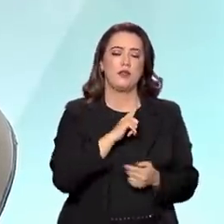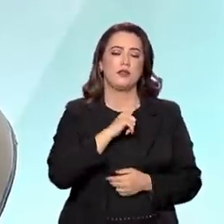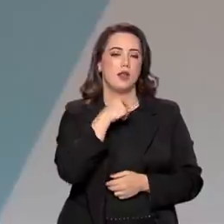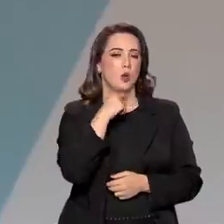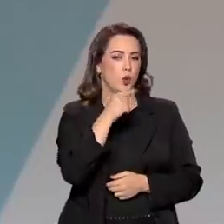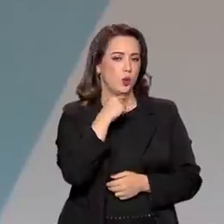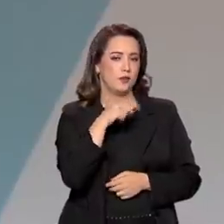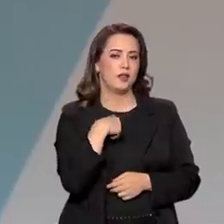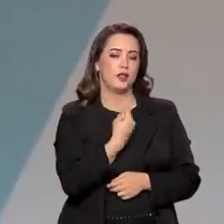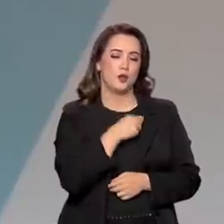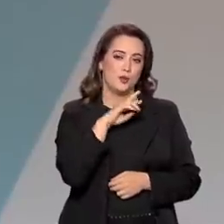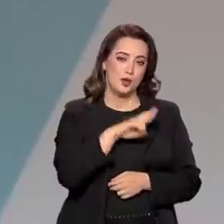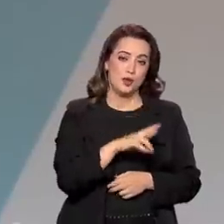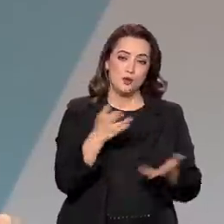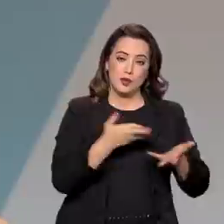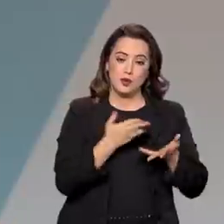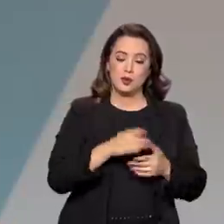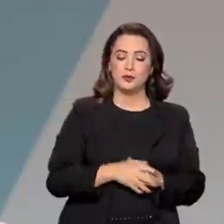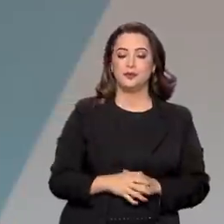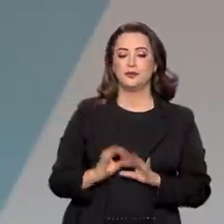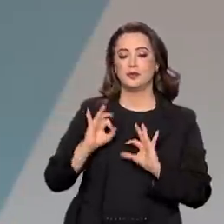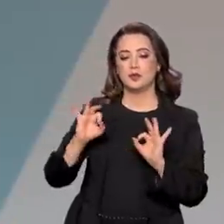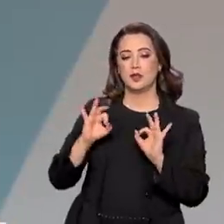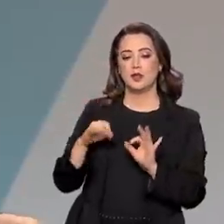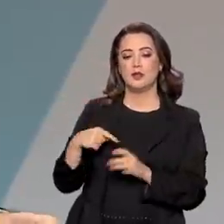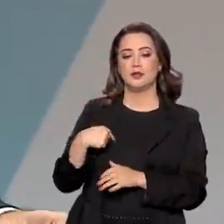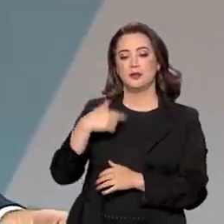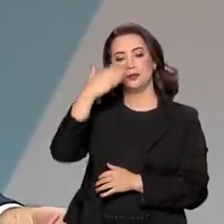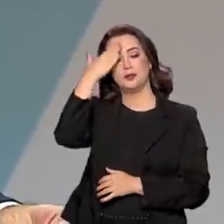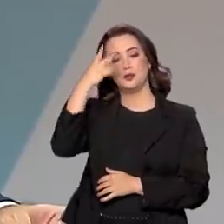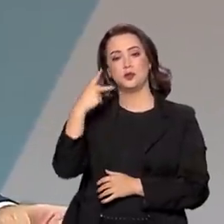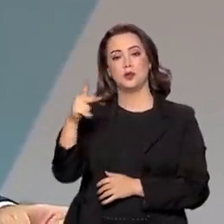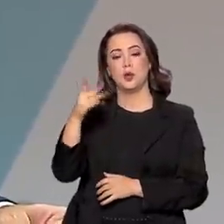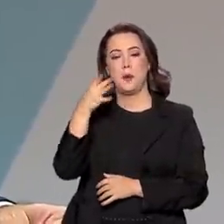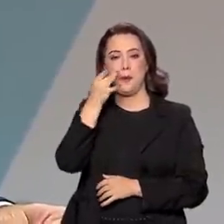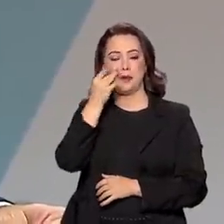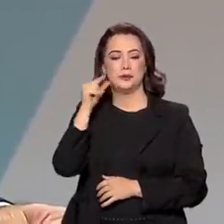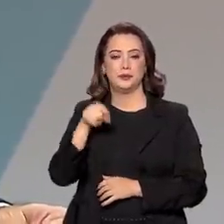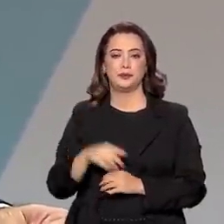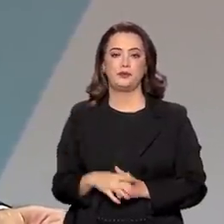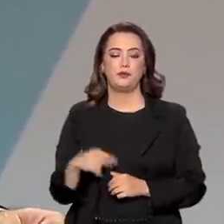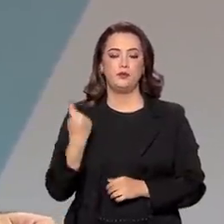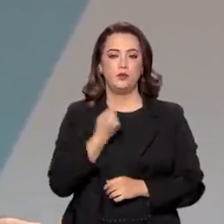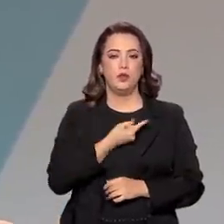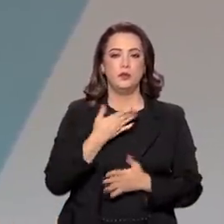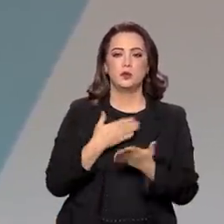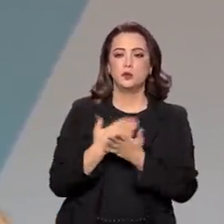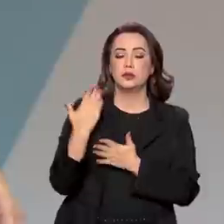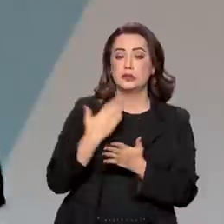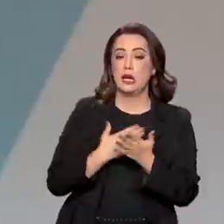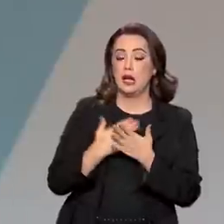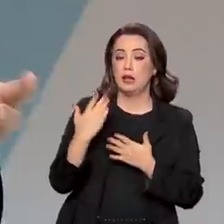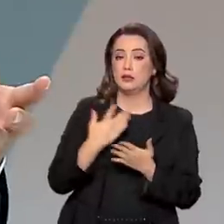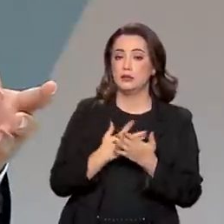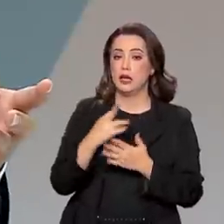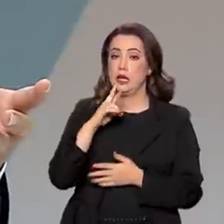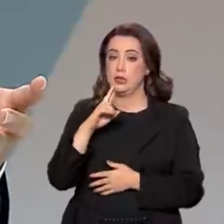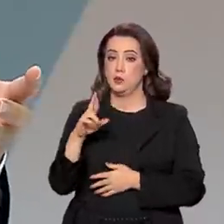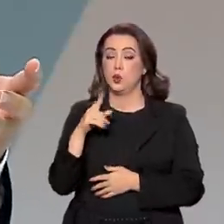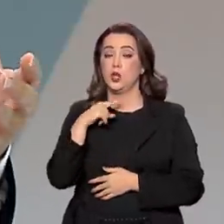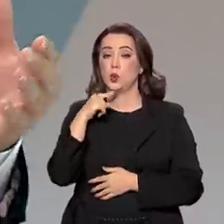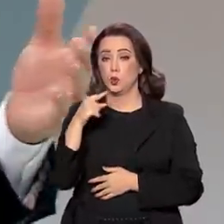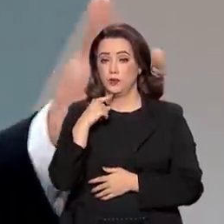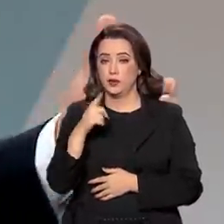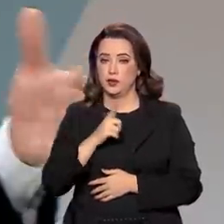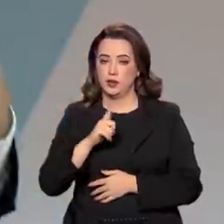nessa nessa noite bacana General Muito obrigado aqui pela presença Então vamos começar a tirar um pouco essas dúvidas o que que é